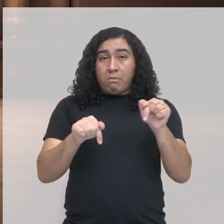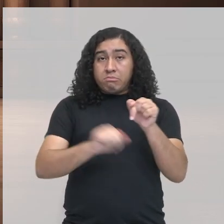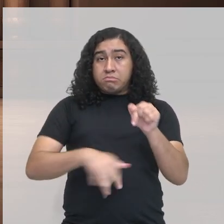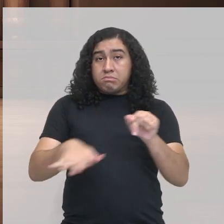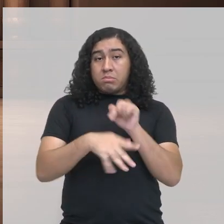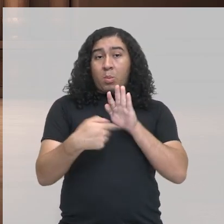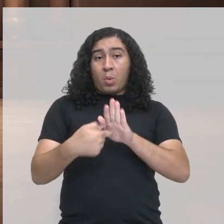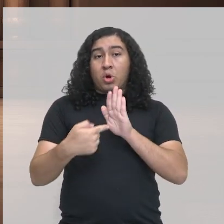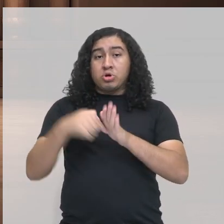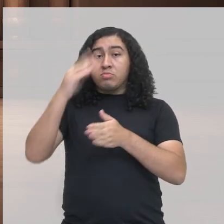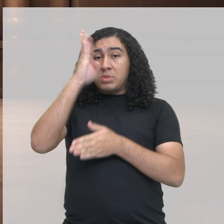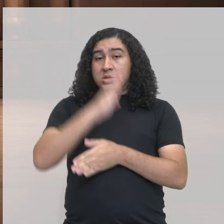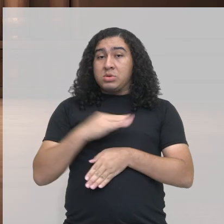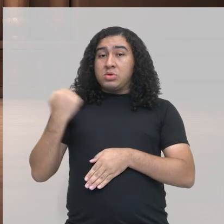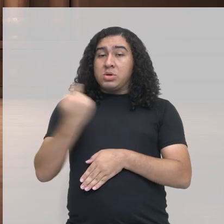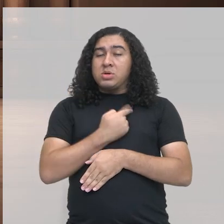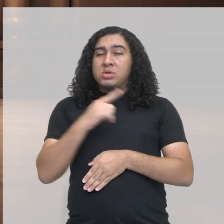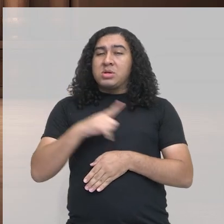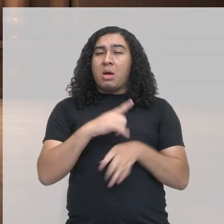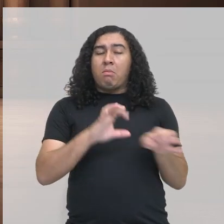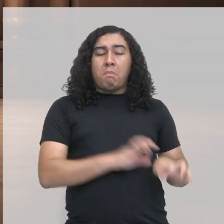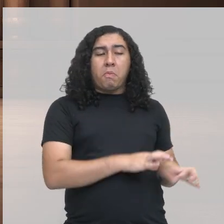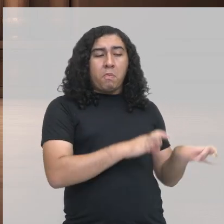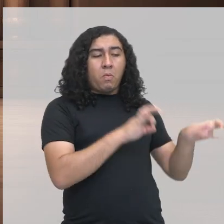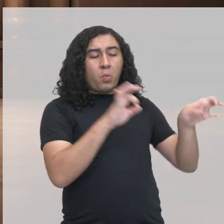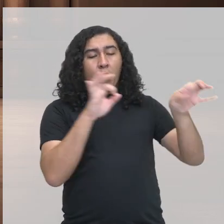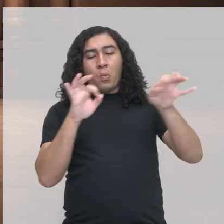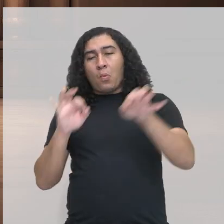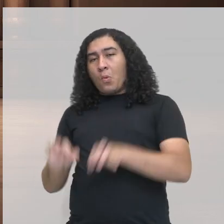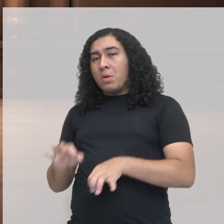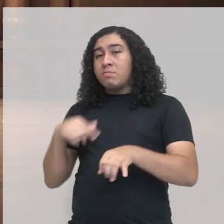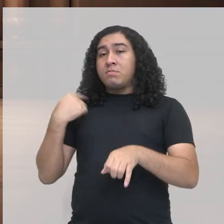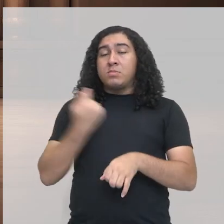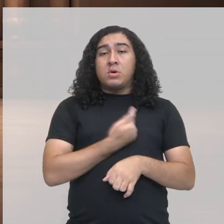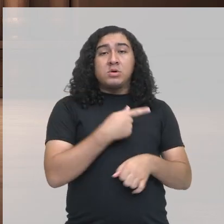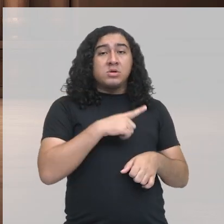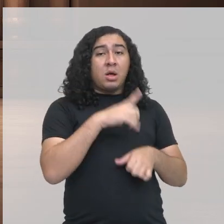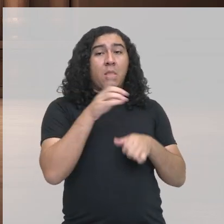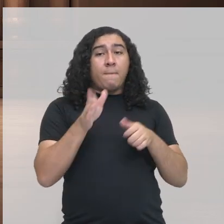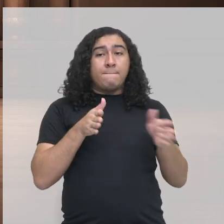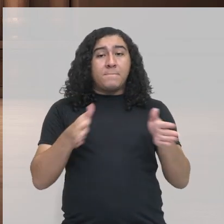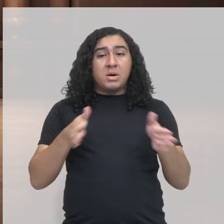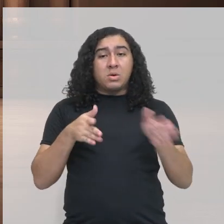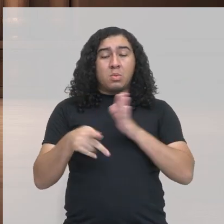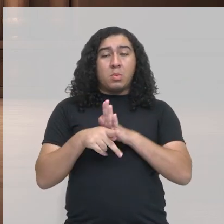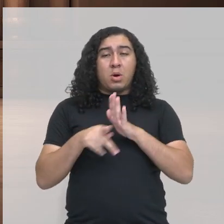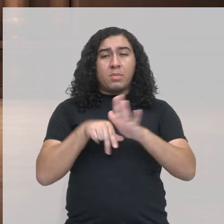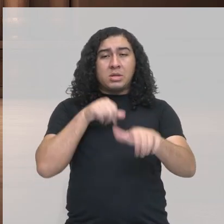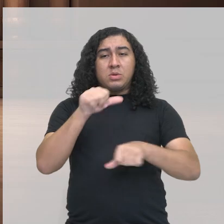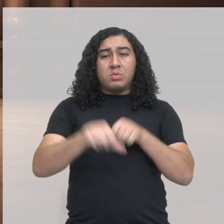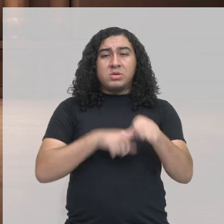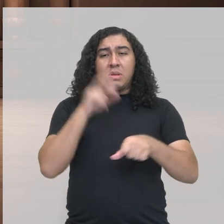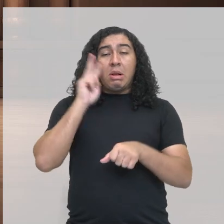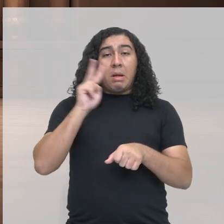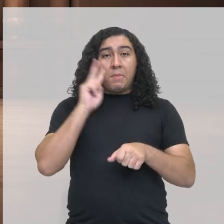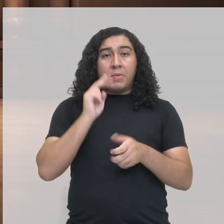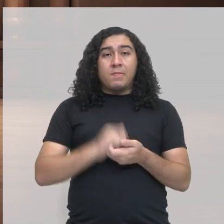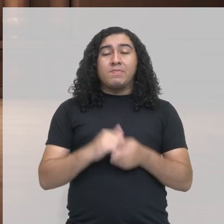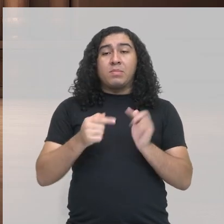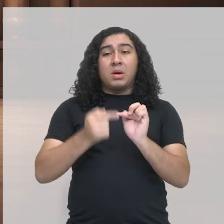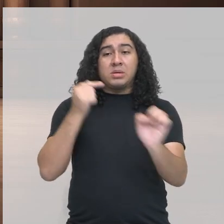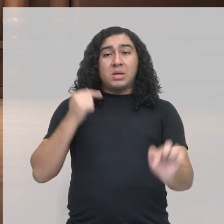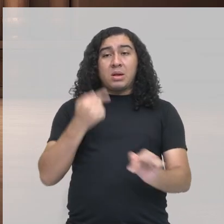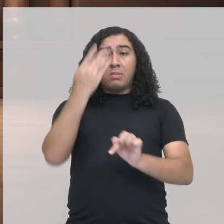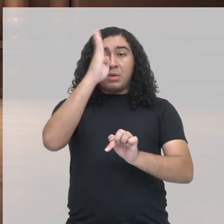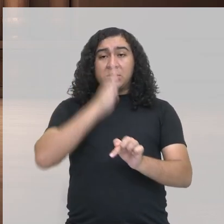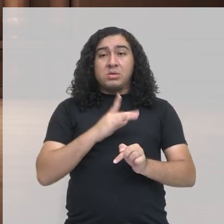no Brasil nós passamos por uma transição, né? Nós tivemos um processo aí. Vocês lembram? Lá atrás o Brasil